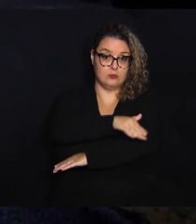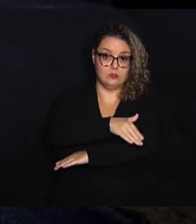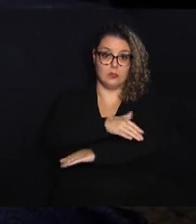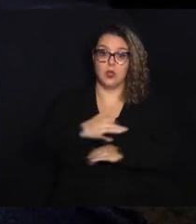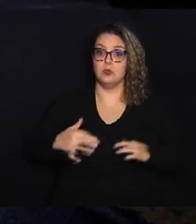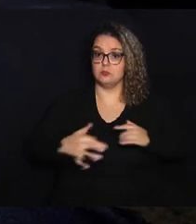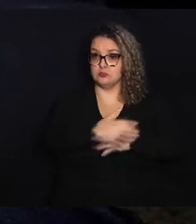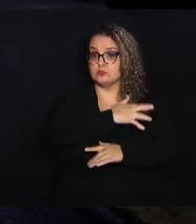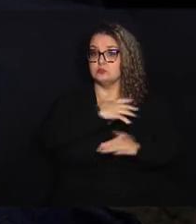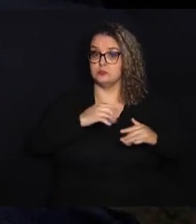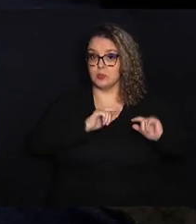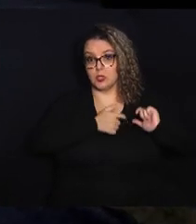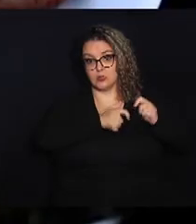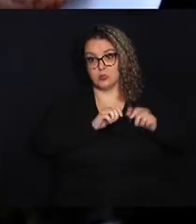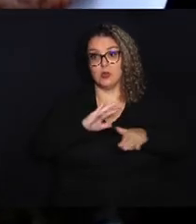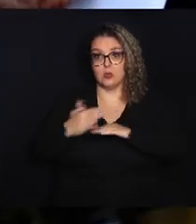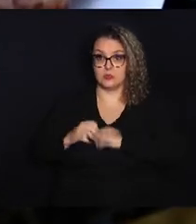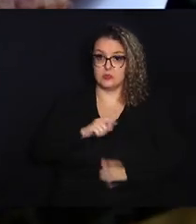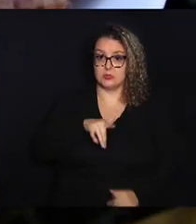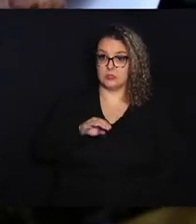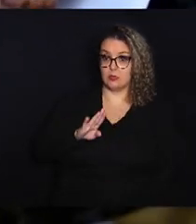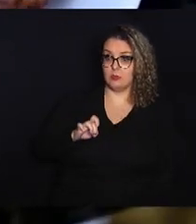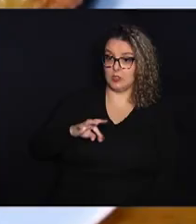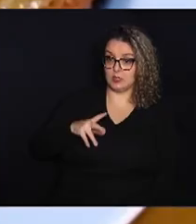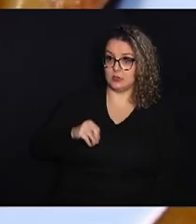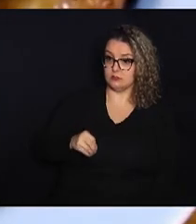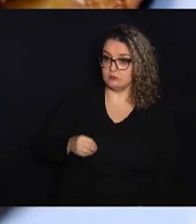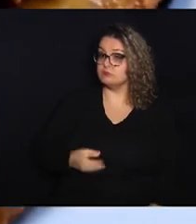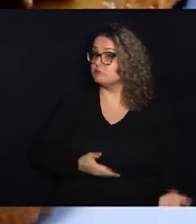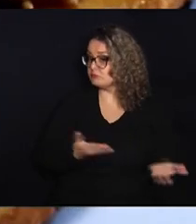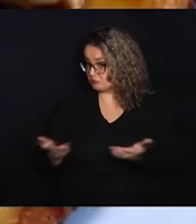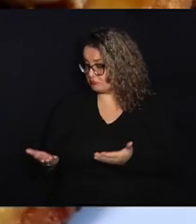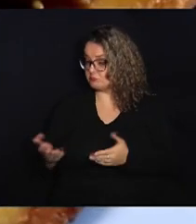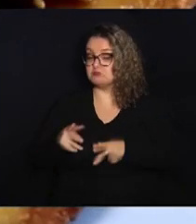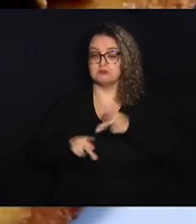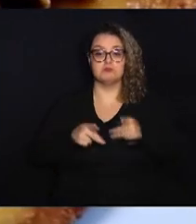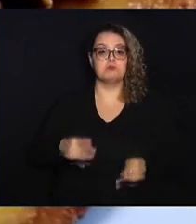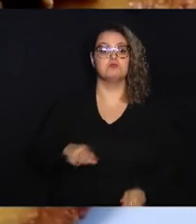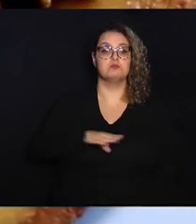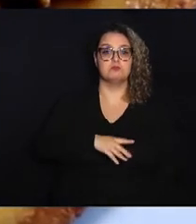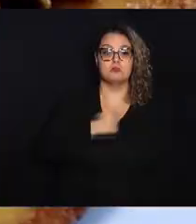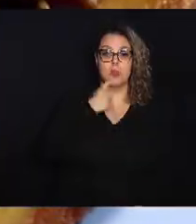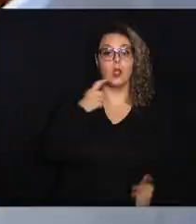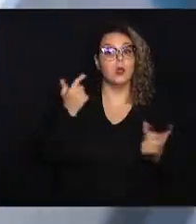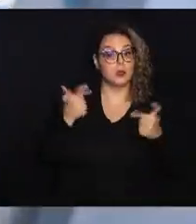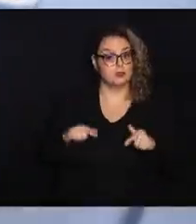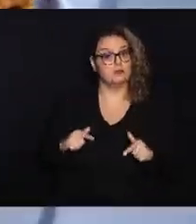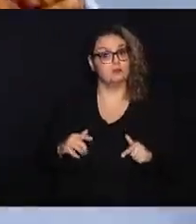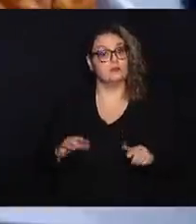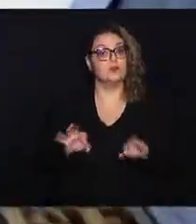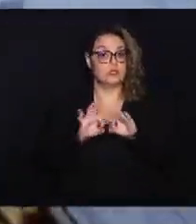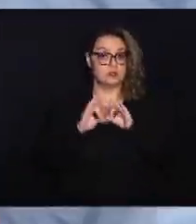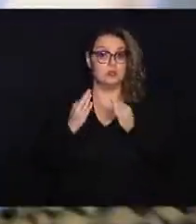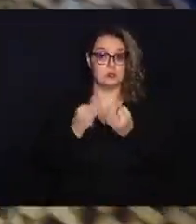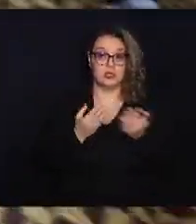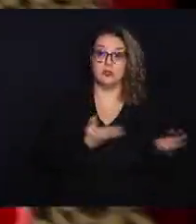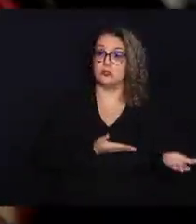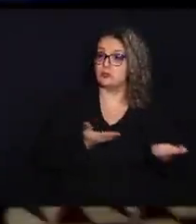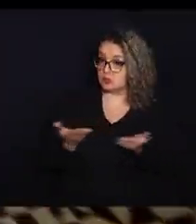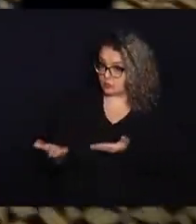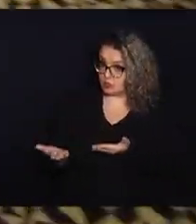do tradicional bairro São Bernardo, e traz ao público campineiro um ambiente familiar,